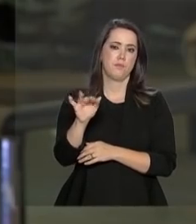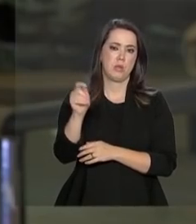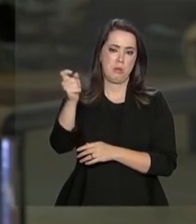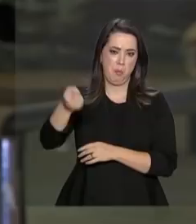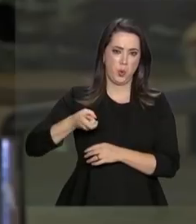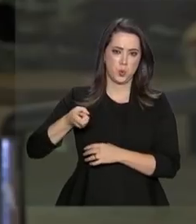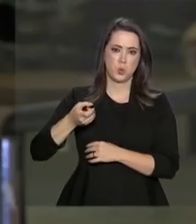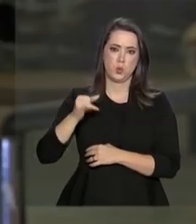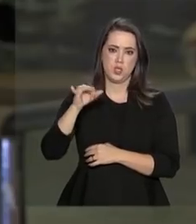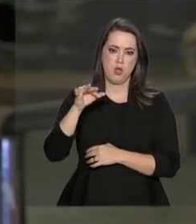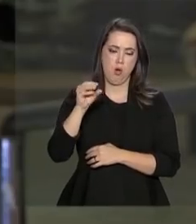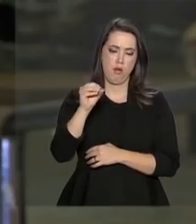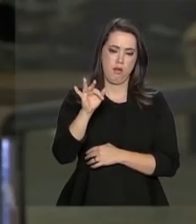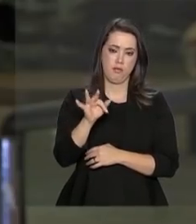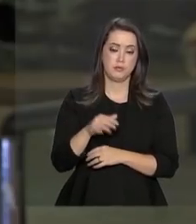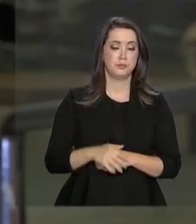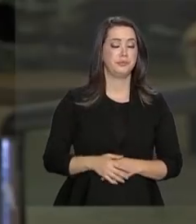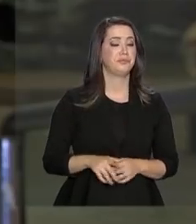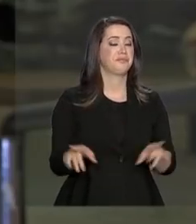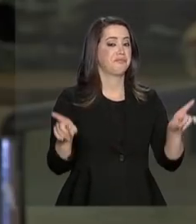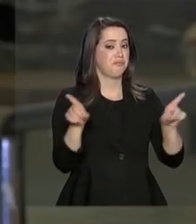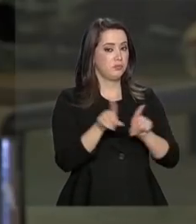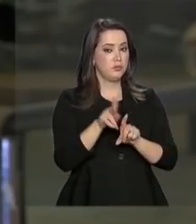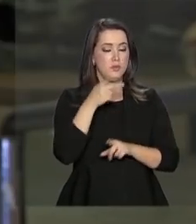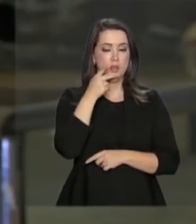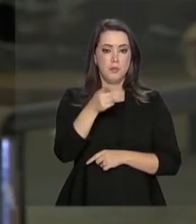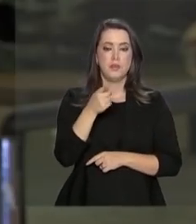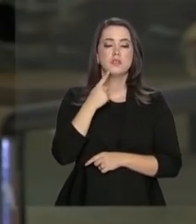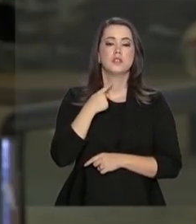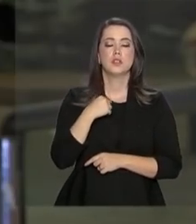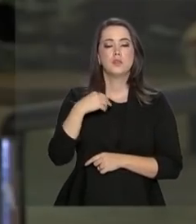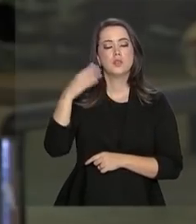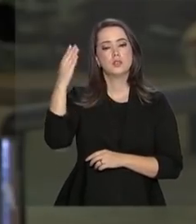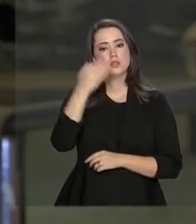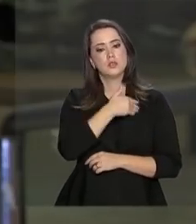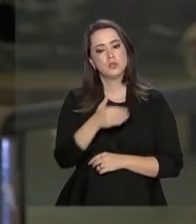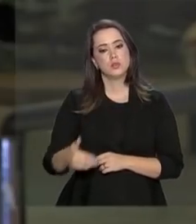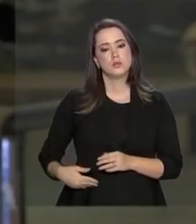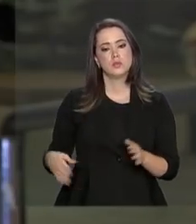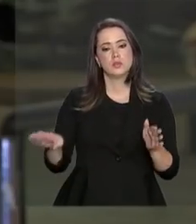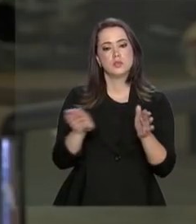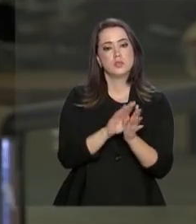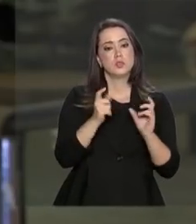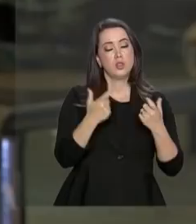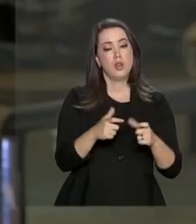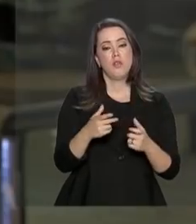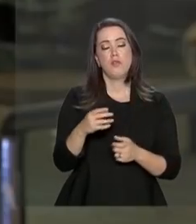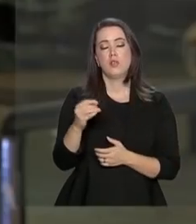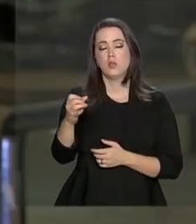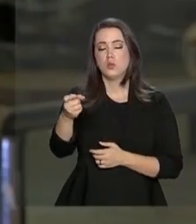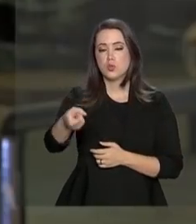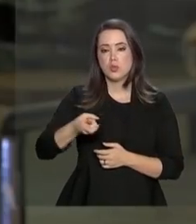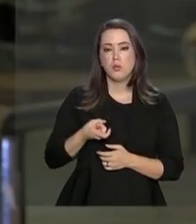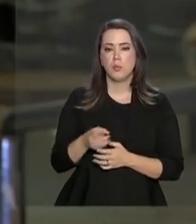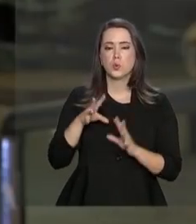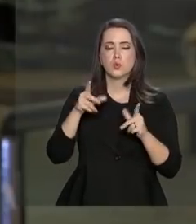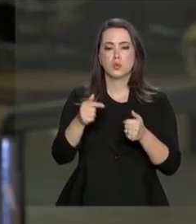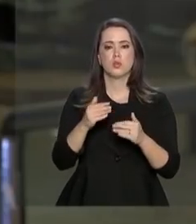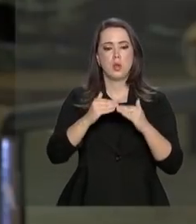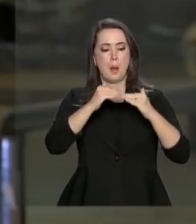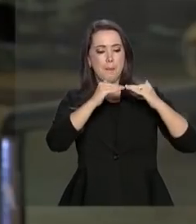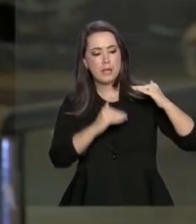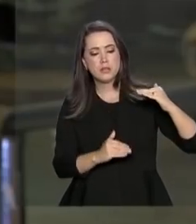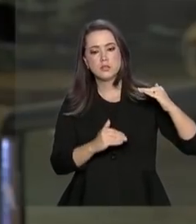ministro chefe da casa civil reforçou então que o desejo do governo é chegar a uma carga tributária total no Brasil